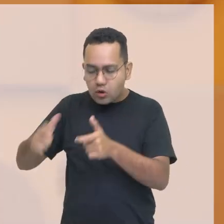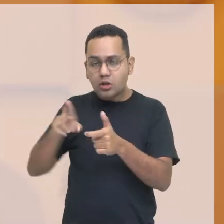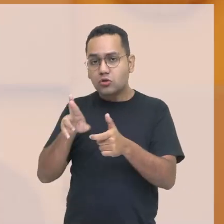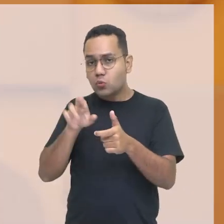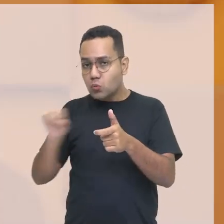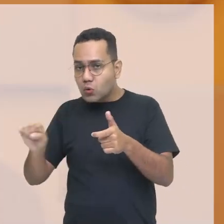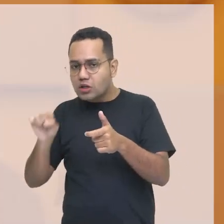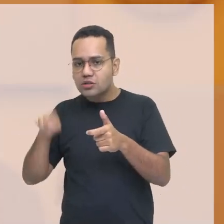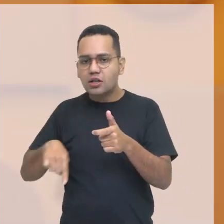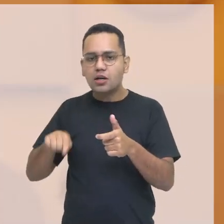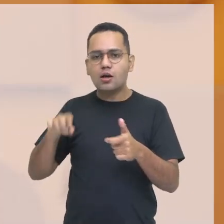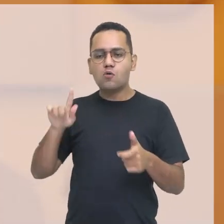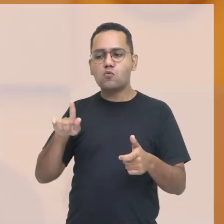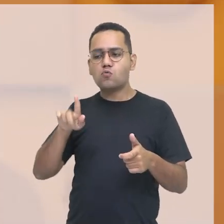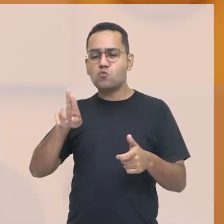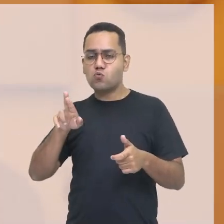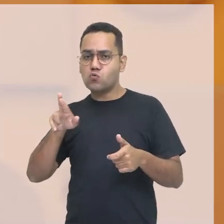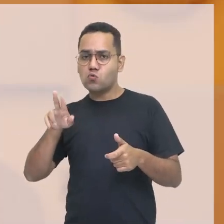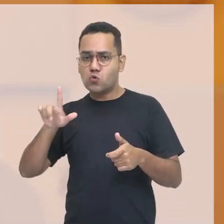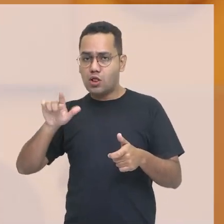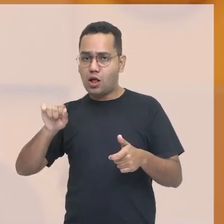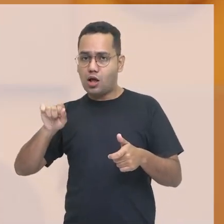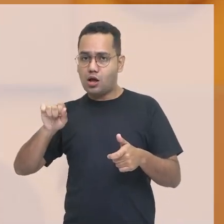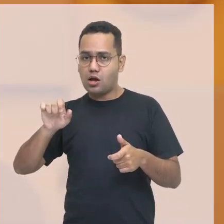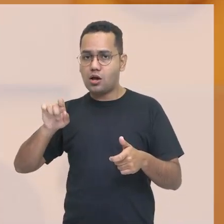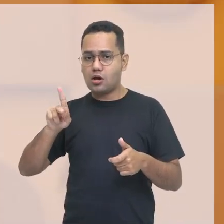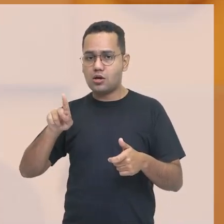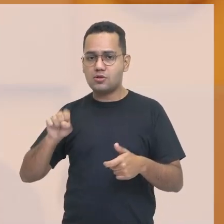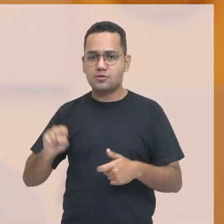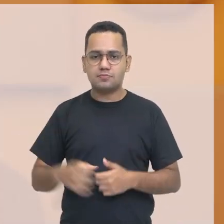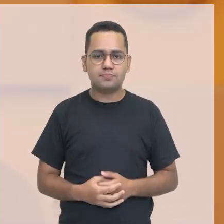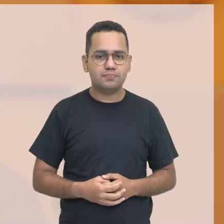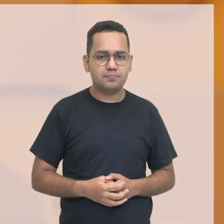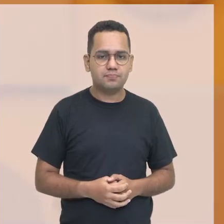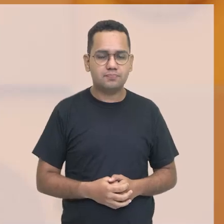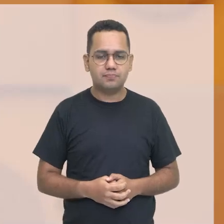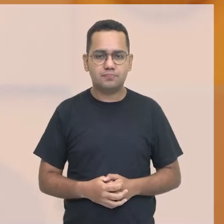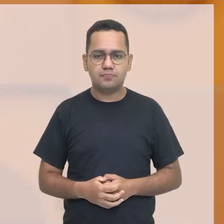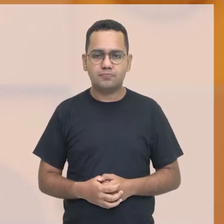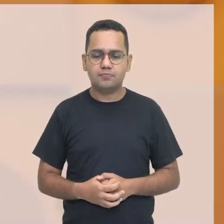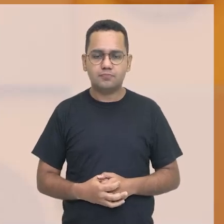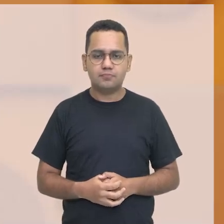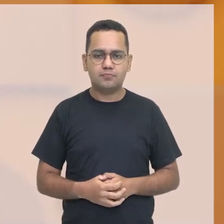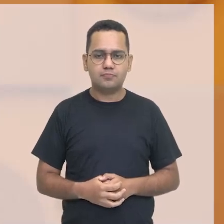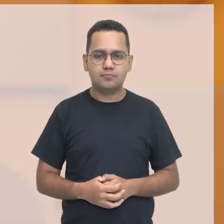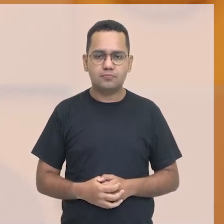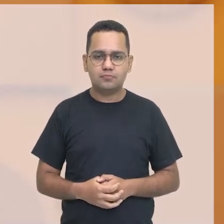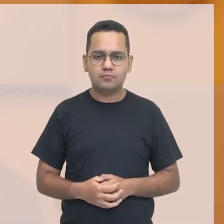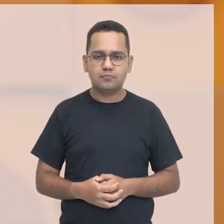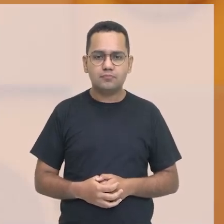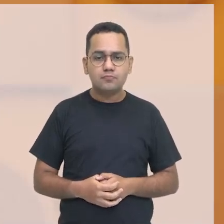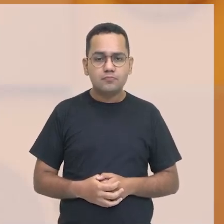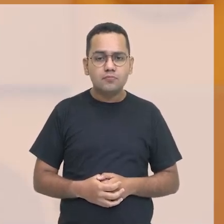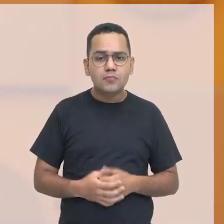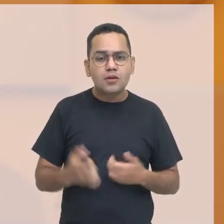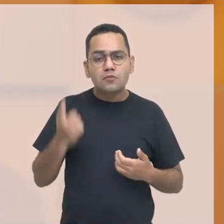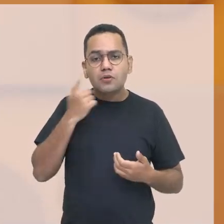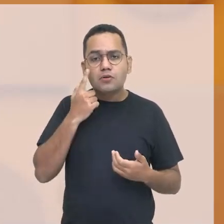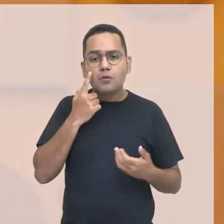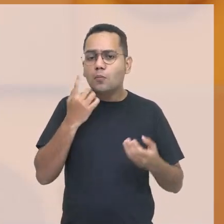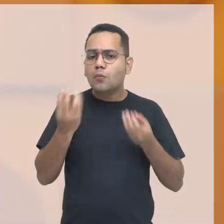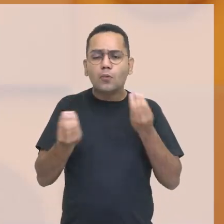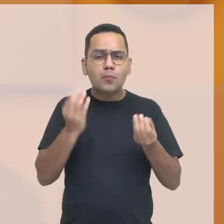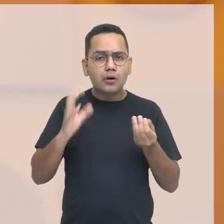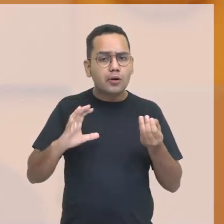foi justamente esse vídeo que vocês acabaram de assistir, certo? Vamos lá compreender como é que se deu a consolidação do